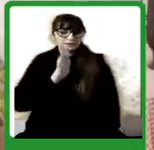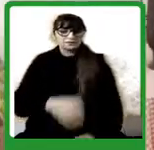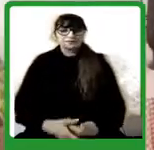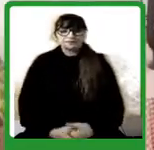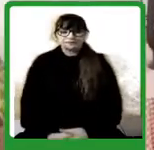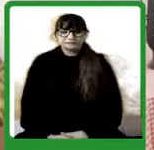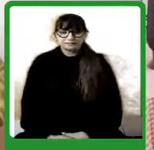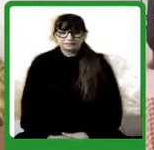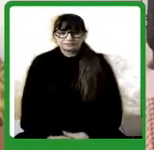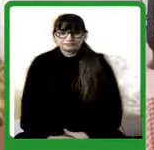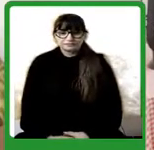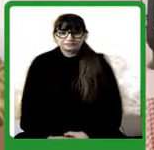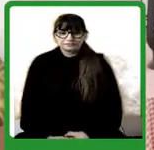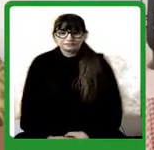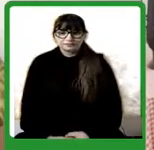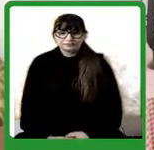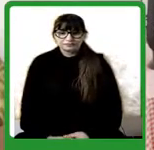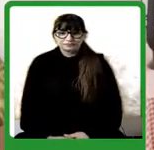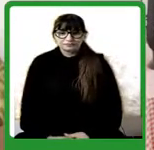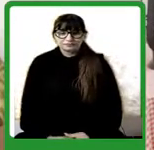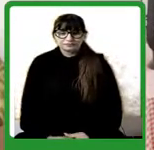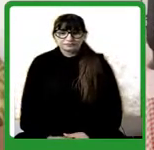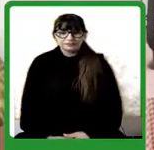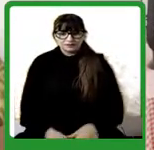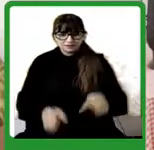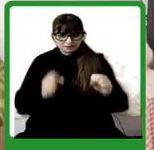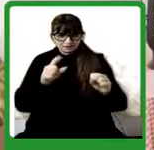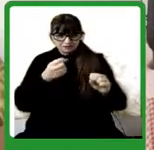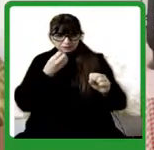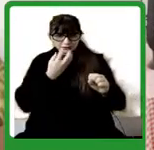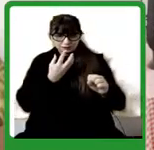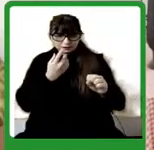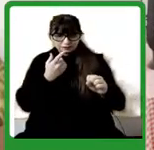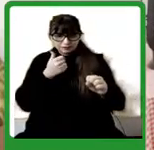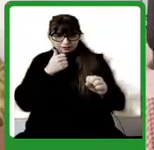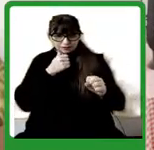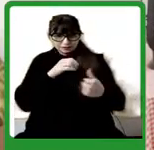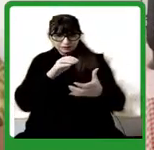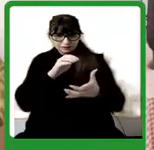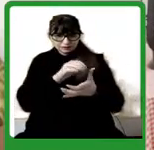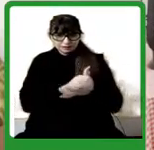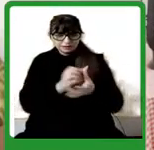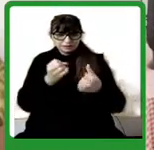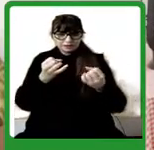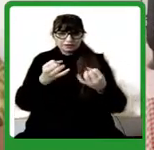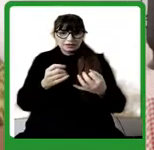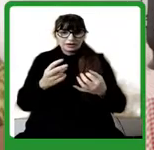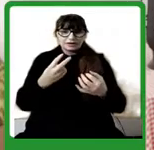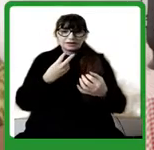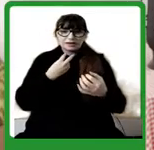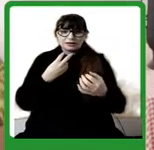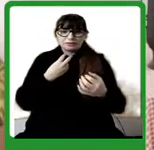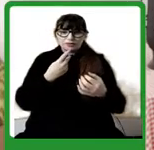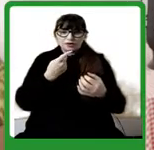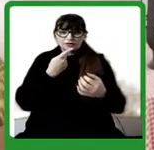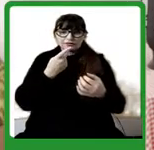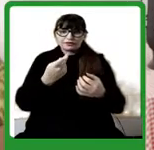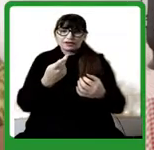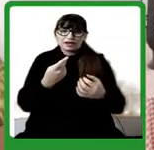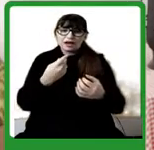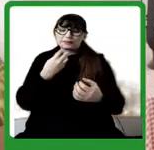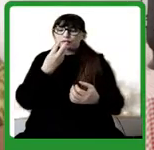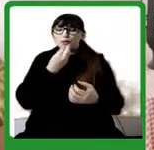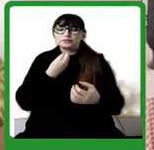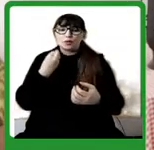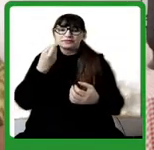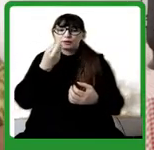É bom? Eu não vou te fazer uma pergunta porque a minha esposa disse, ó, não, tu vai falar, não fala de boca cheia. Então o Rodrigo vai, tem uma